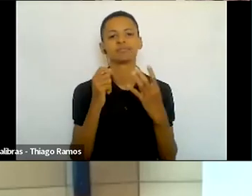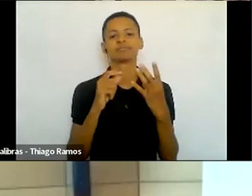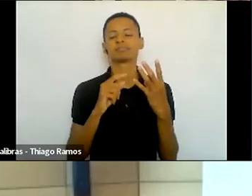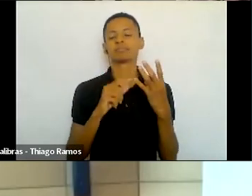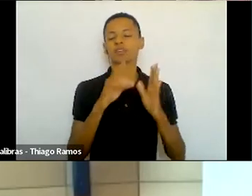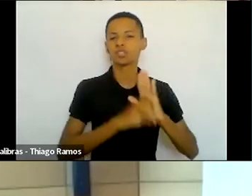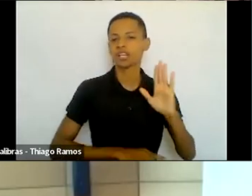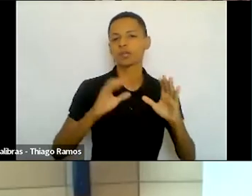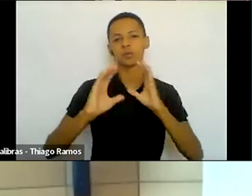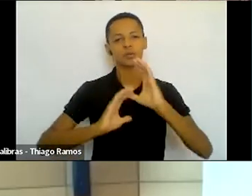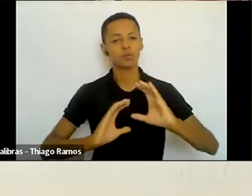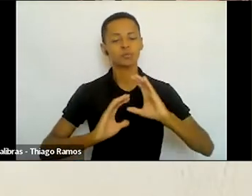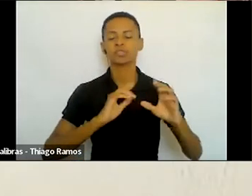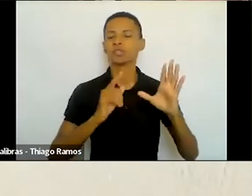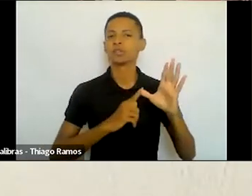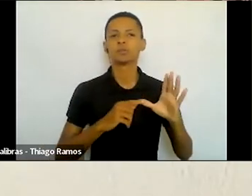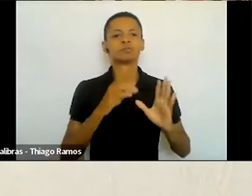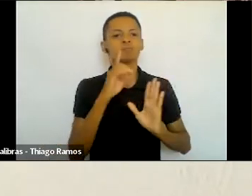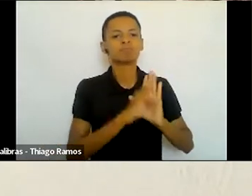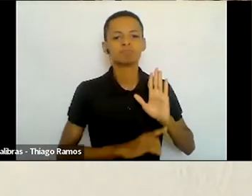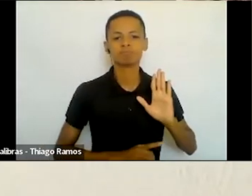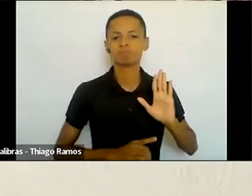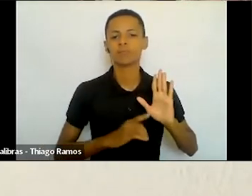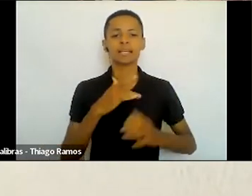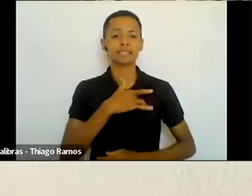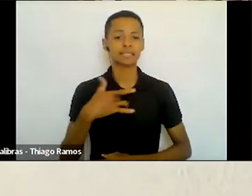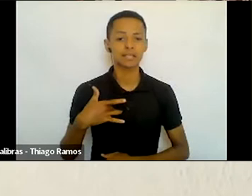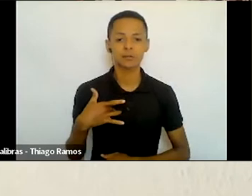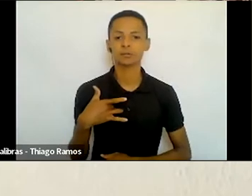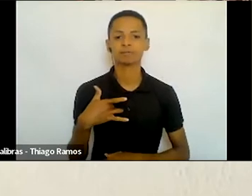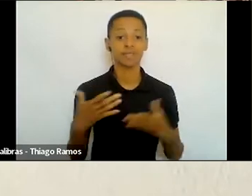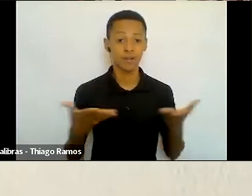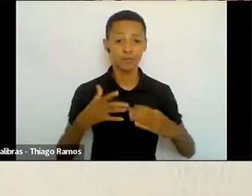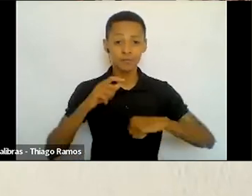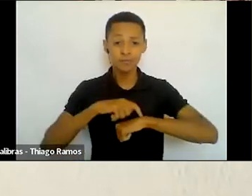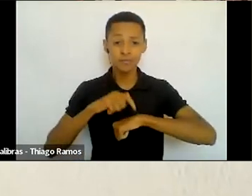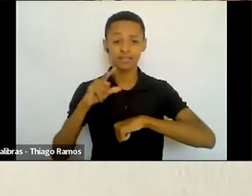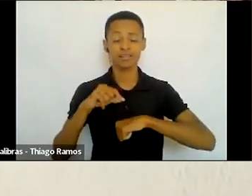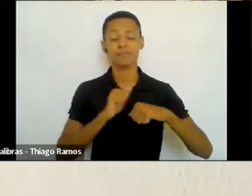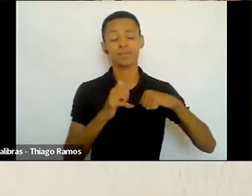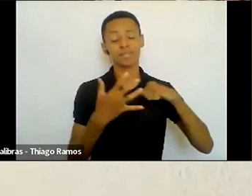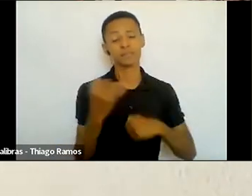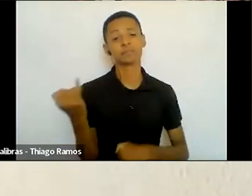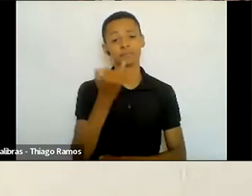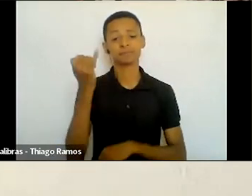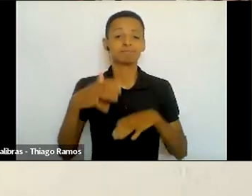comunicação, os direitos à saúde, que nesse momento da pandemia é tão importante.